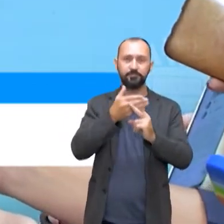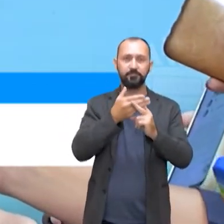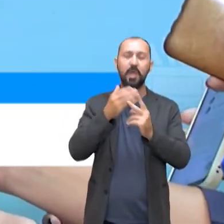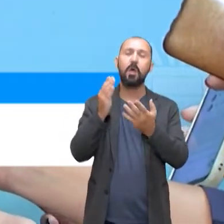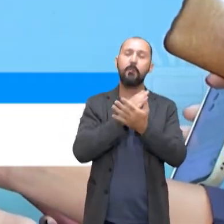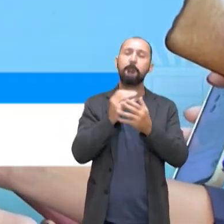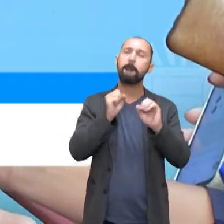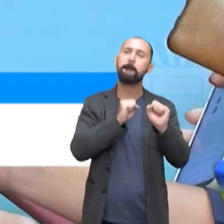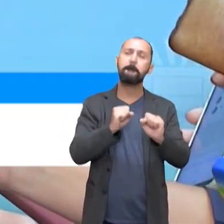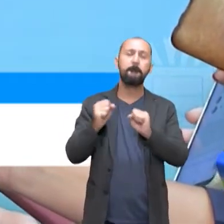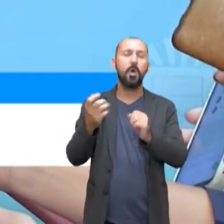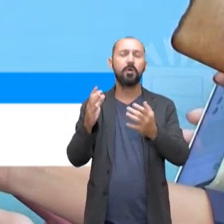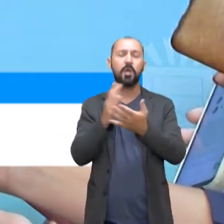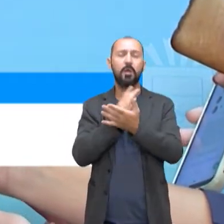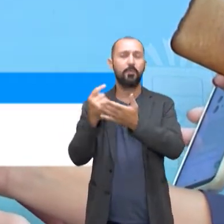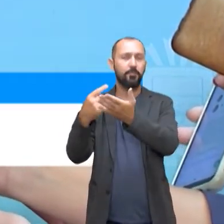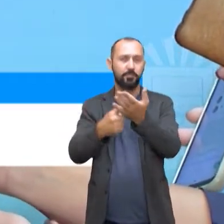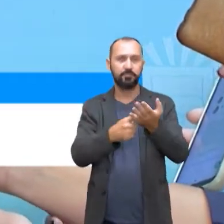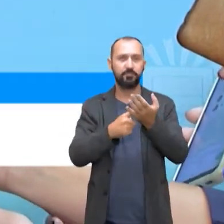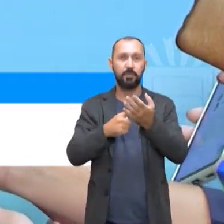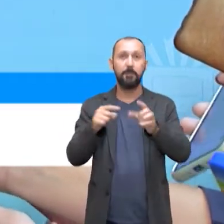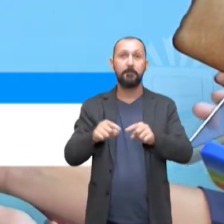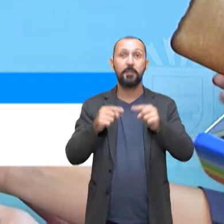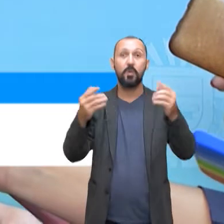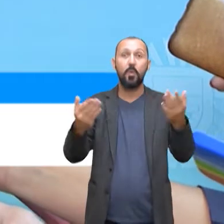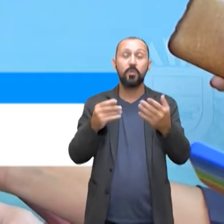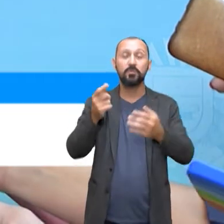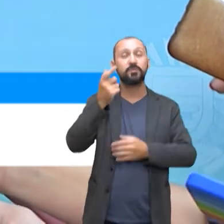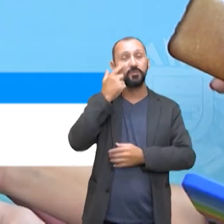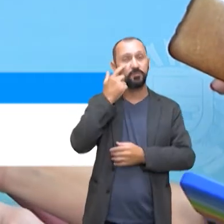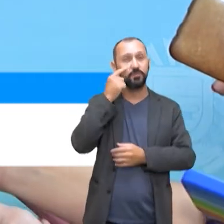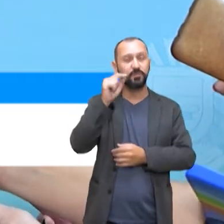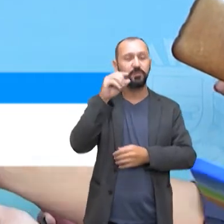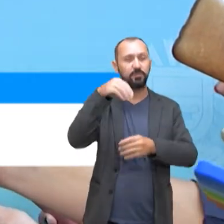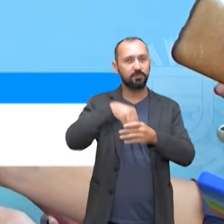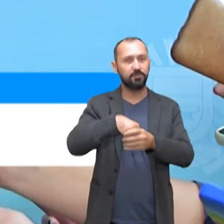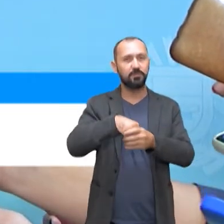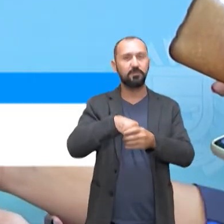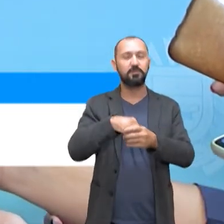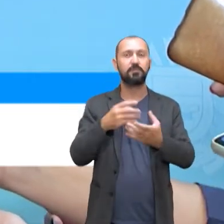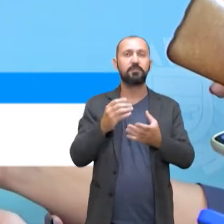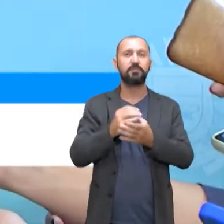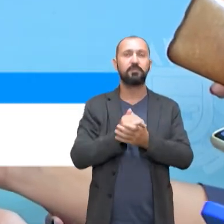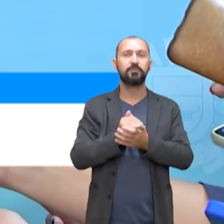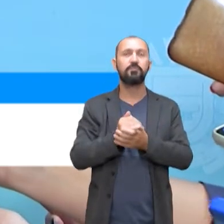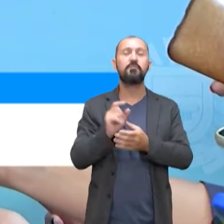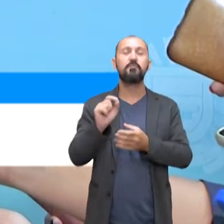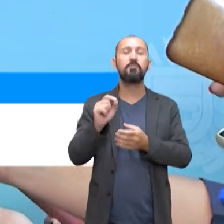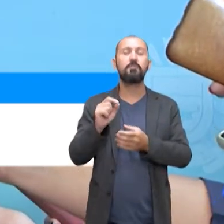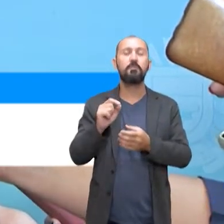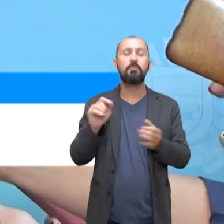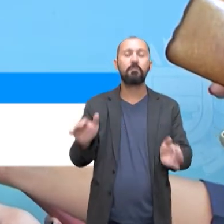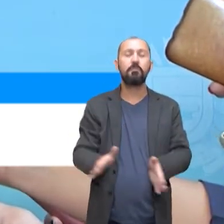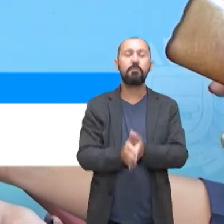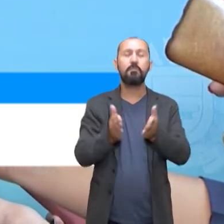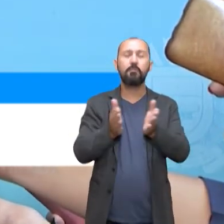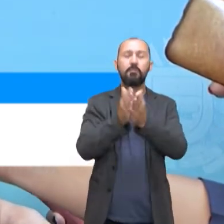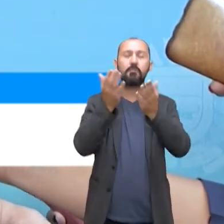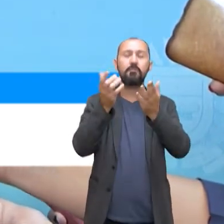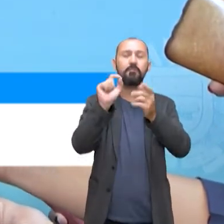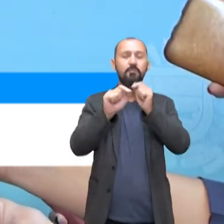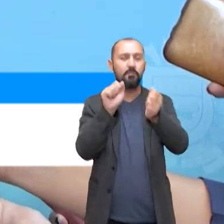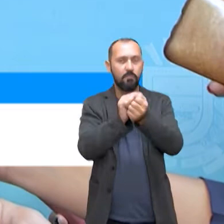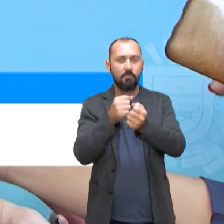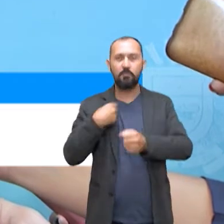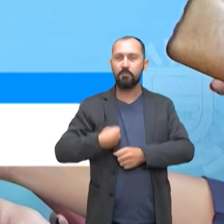algumas pessoas que não podem, por compromissos diversos, mas hoje se viu aqui no plenário, novamente, o brilho de